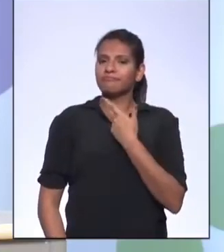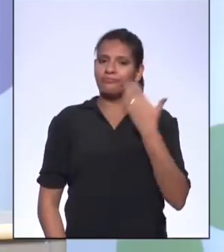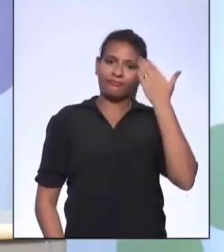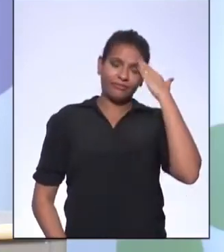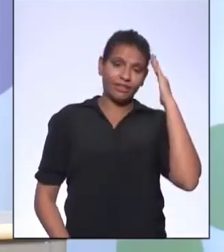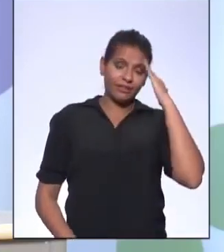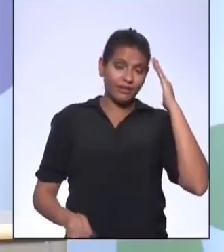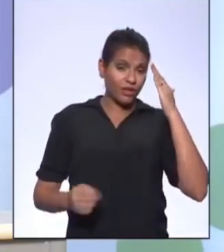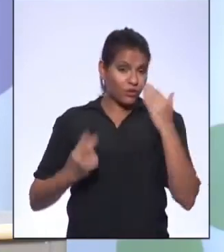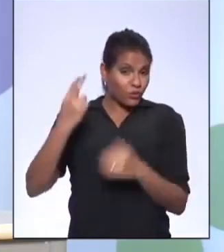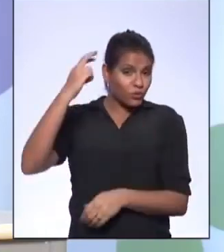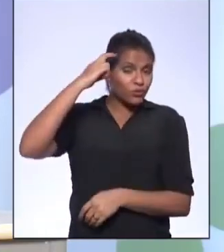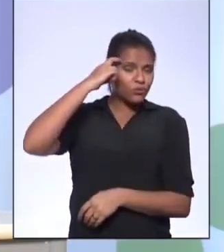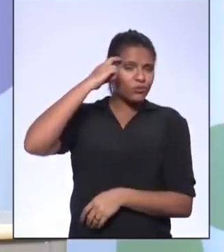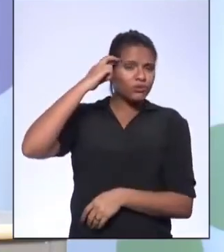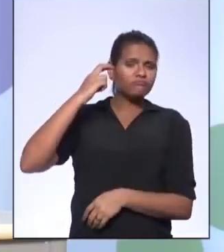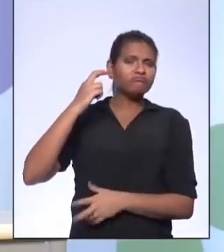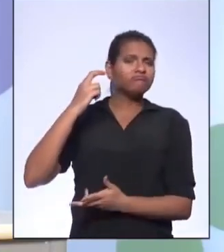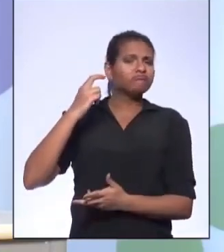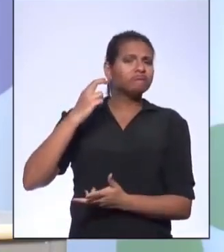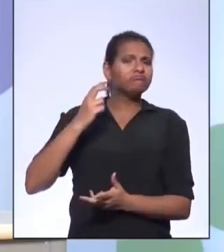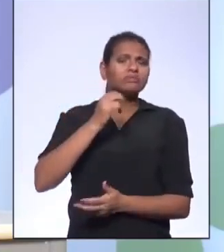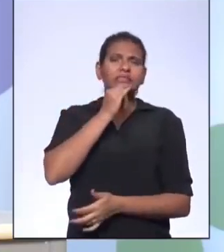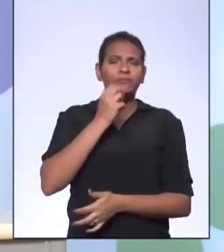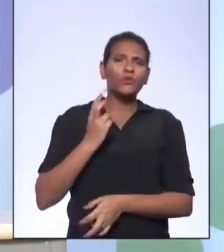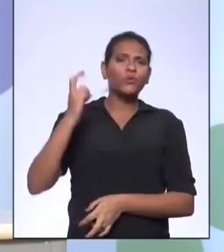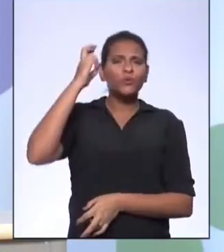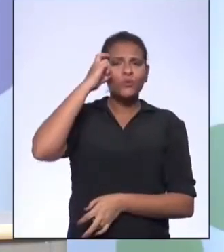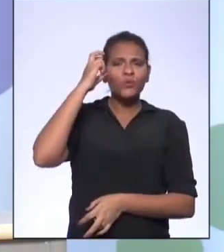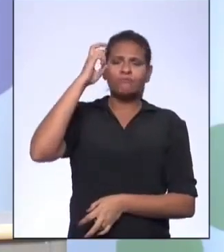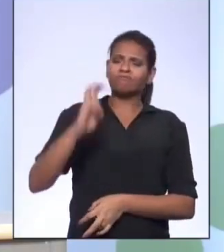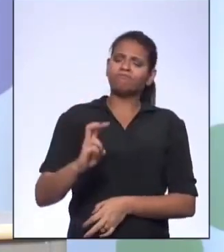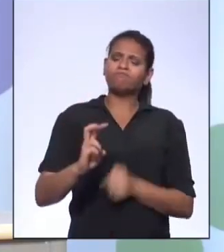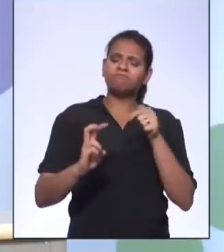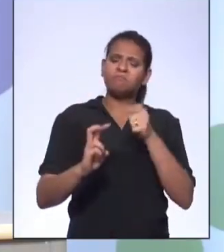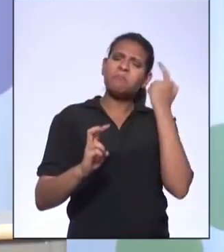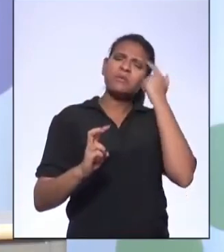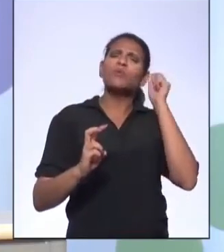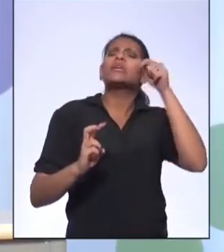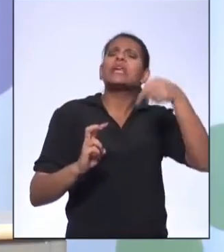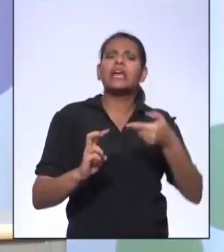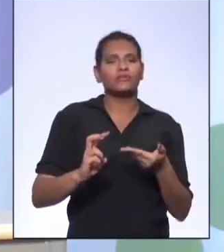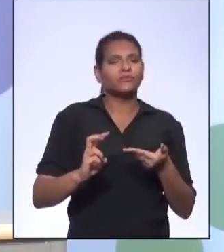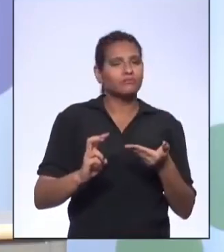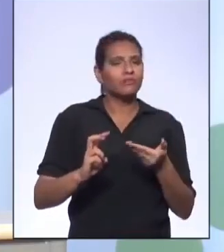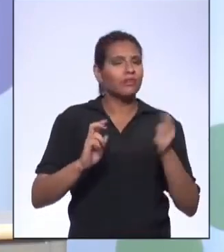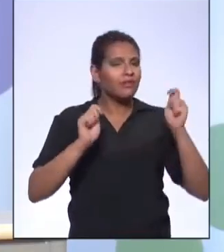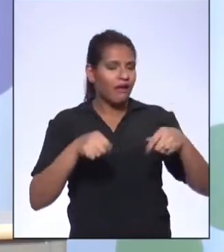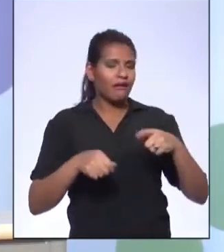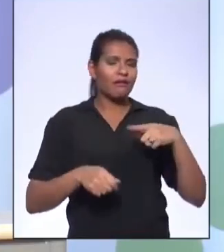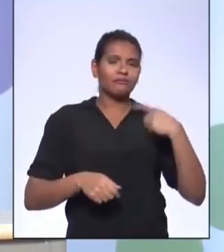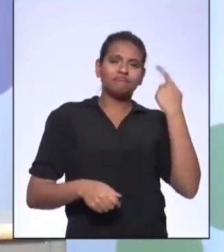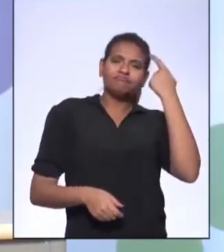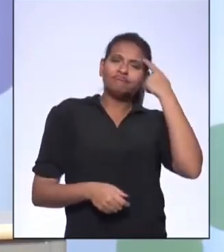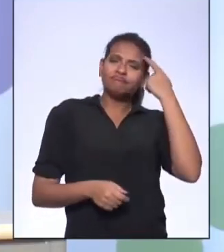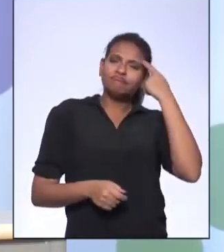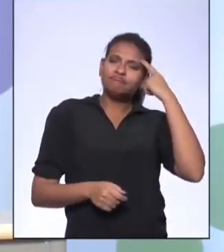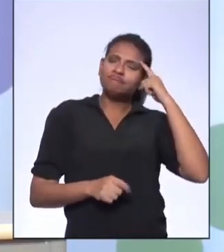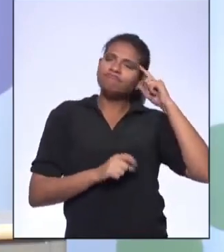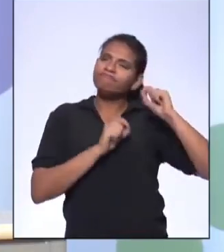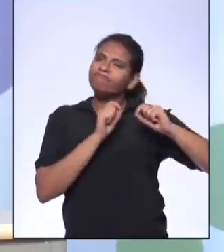a cultura que diz respeito nós temos, enquanto seres humanos, uma construção,